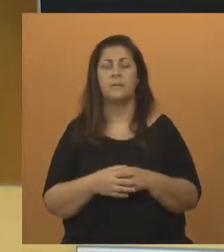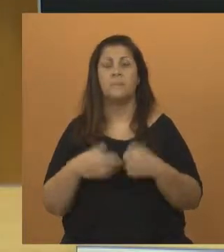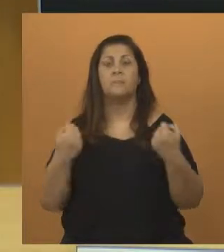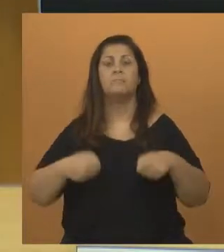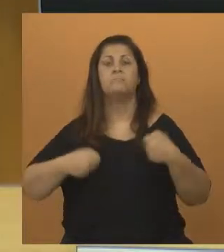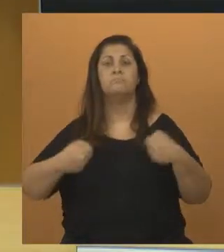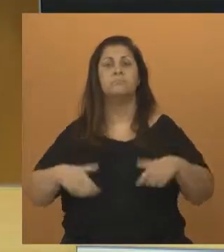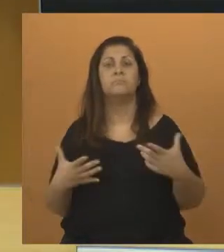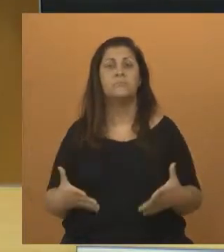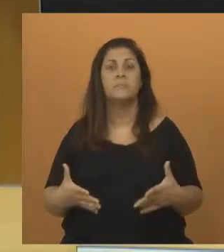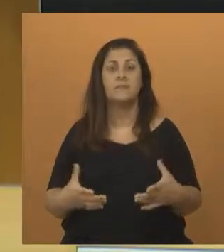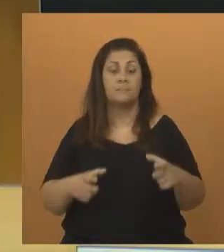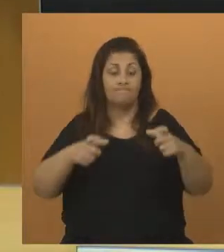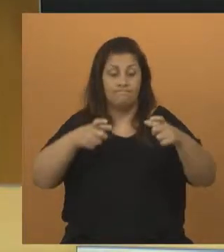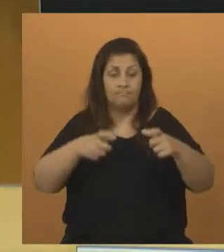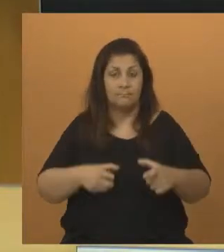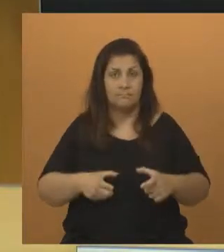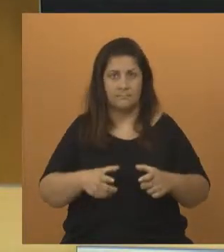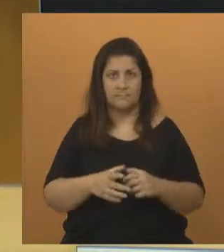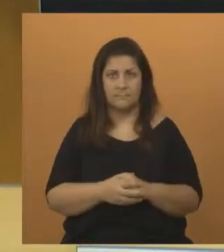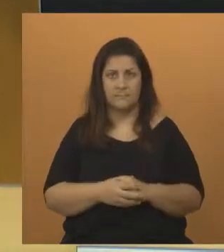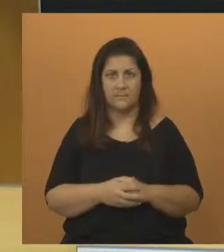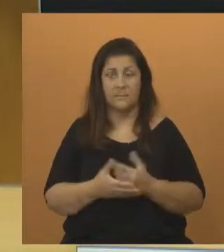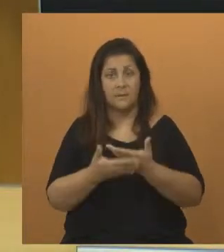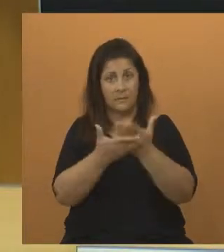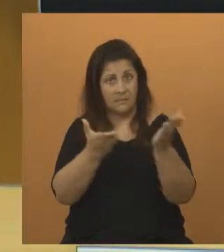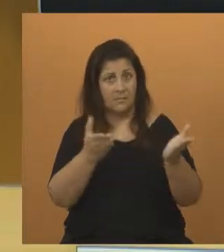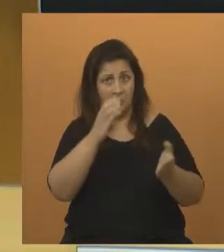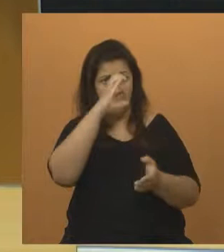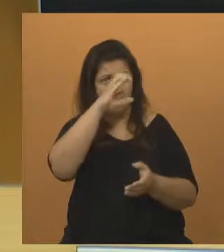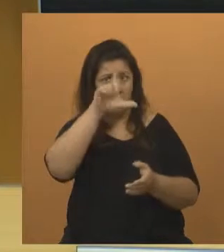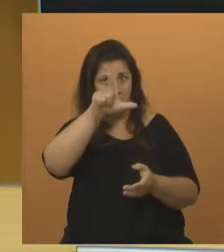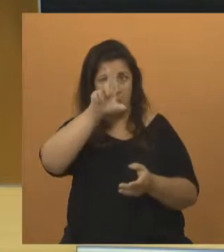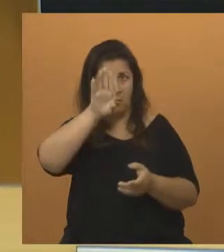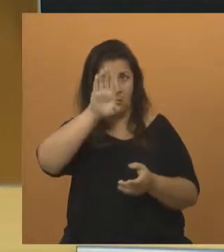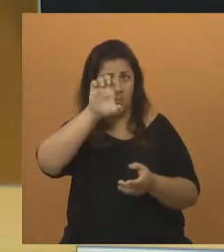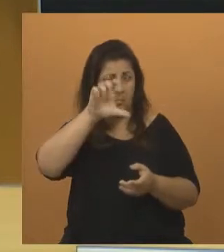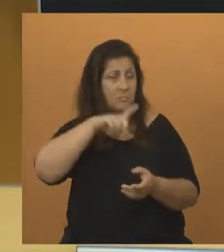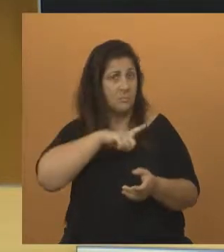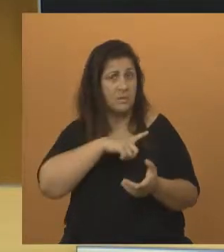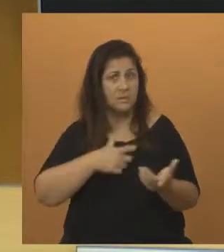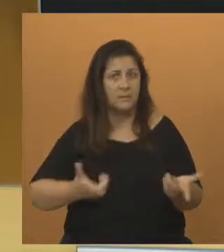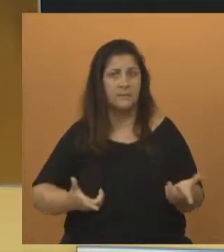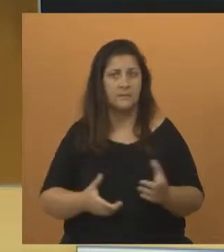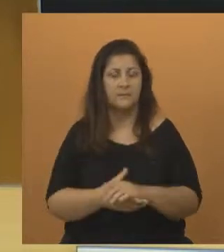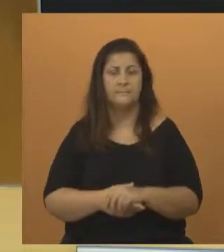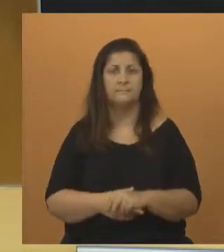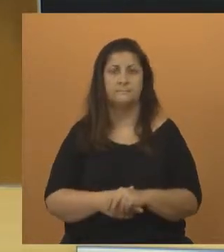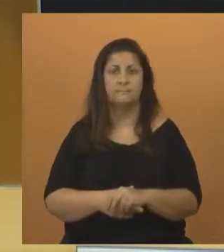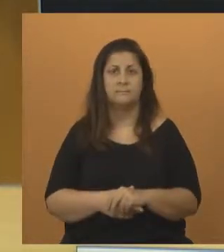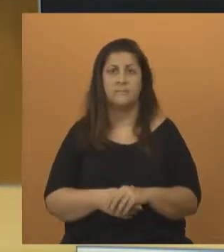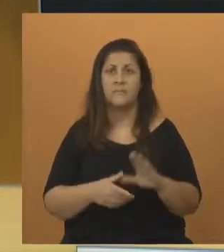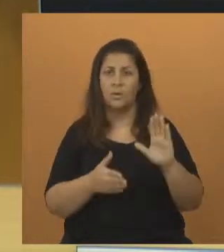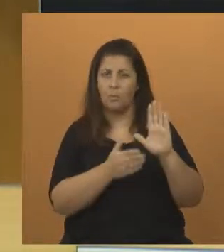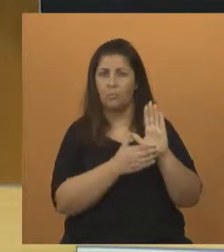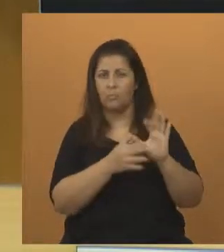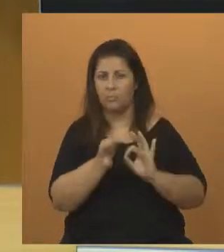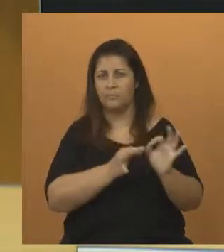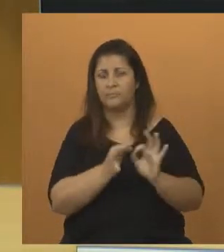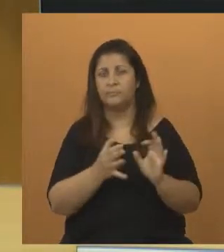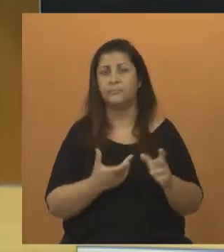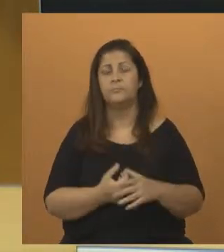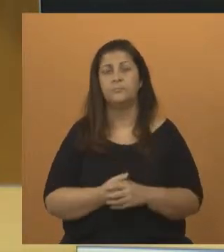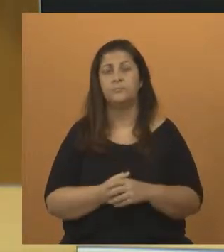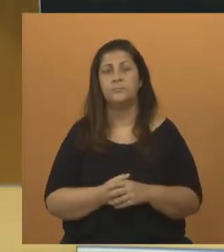precisar de um espaço que vocês têm à disposição. E esse projeto, ele